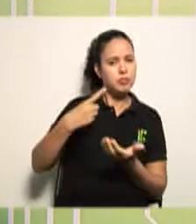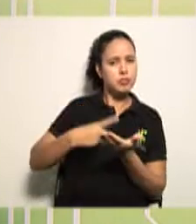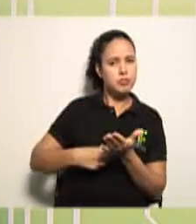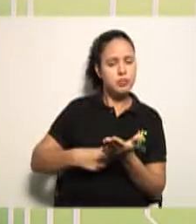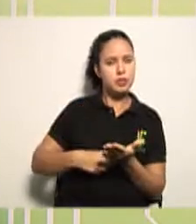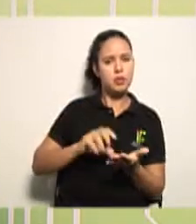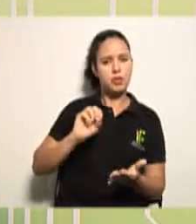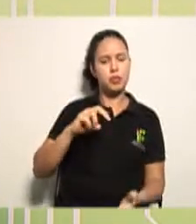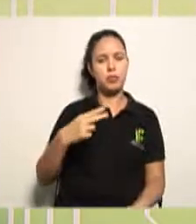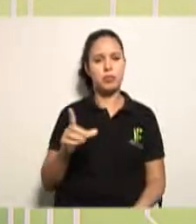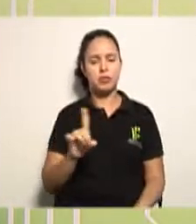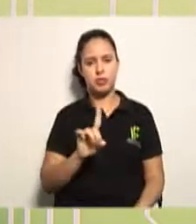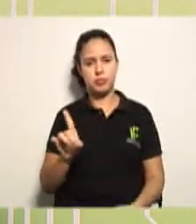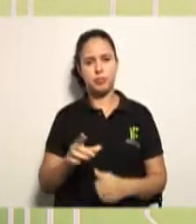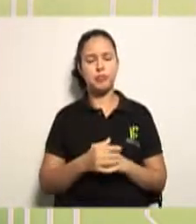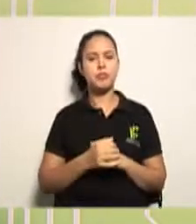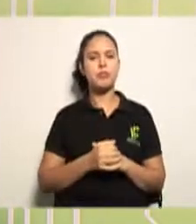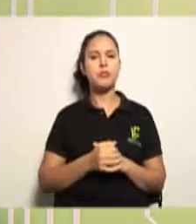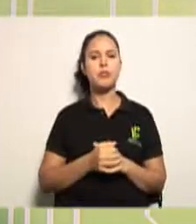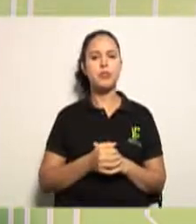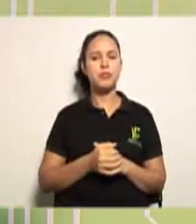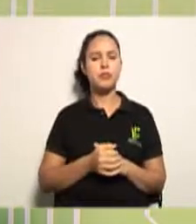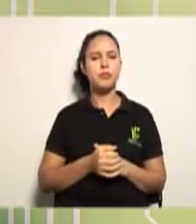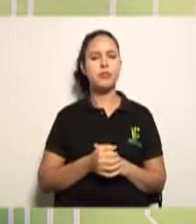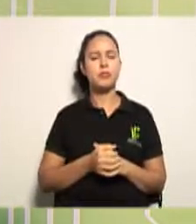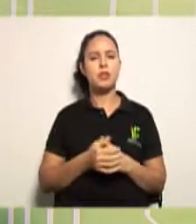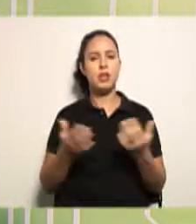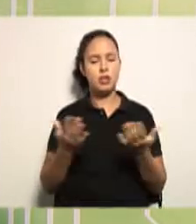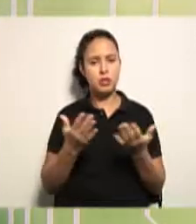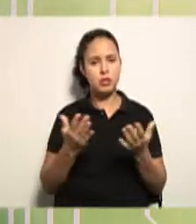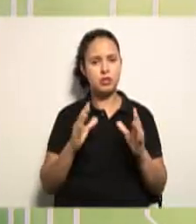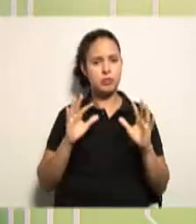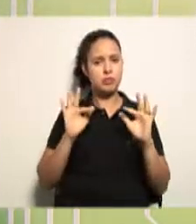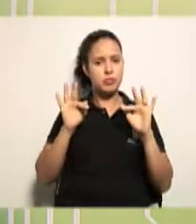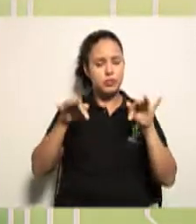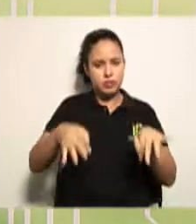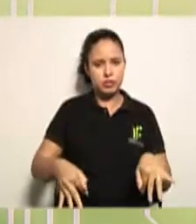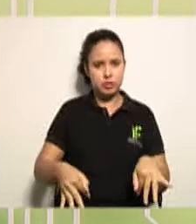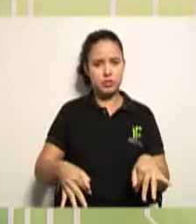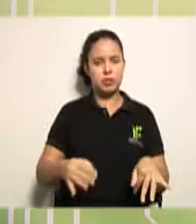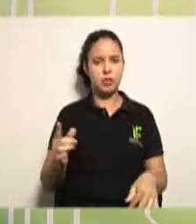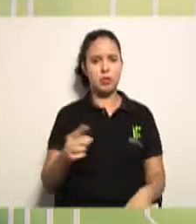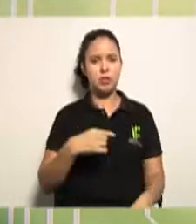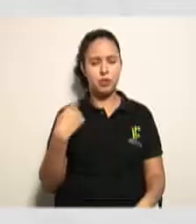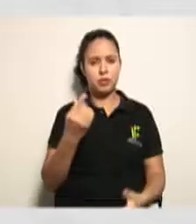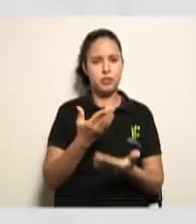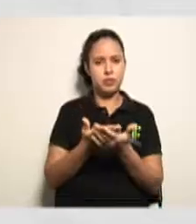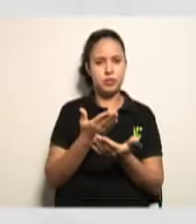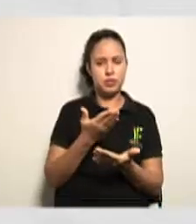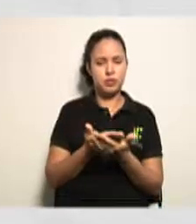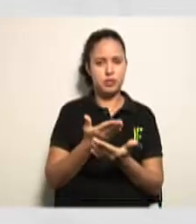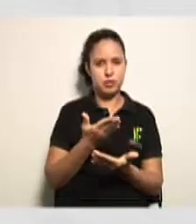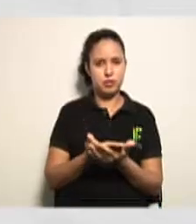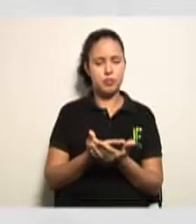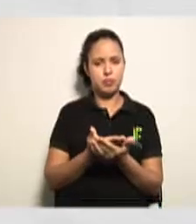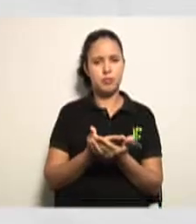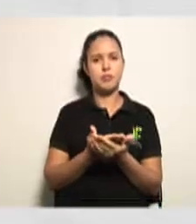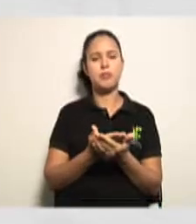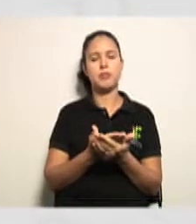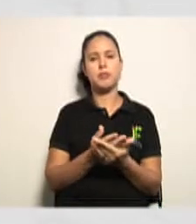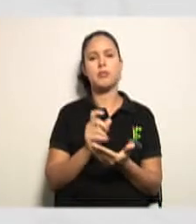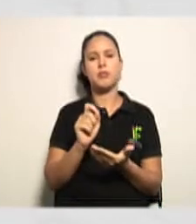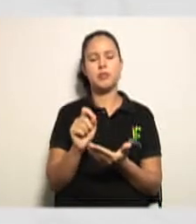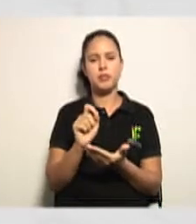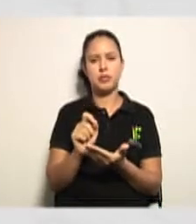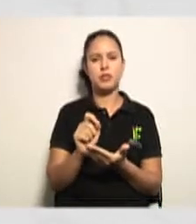lá dentro de vocês. E aí, para a gente fazer esse fechamento, na aula de hoje nós descobrimos de